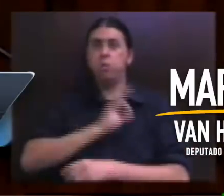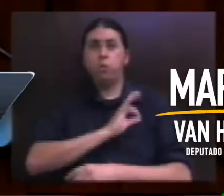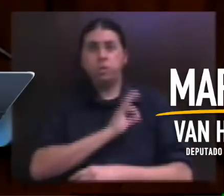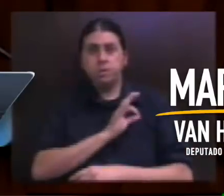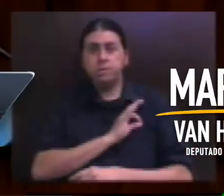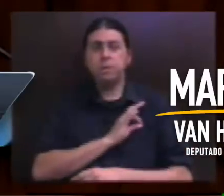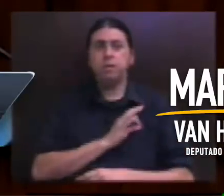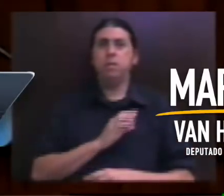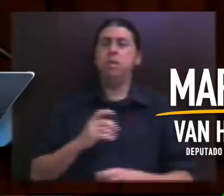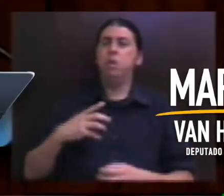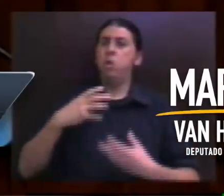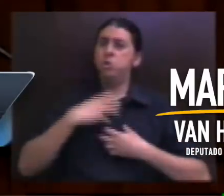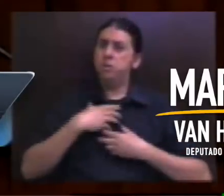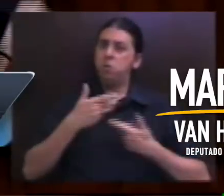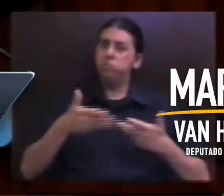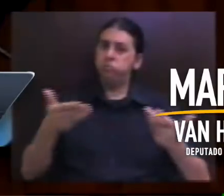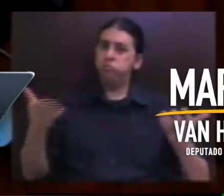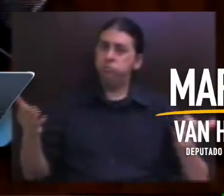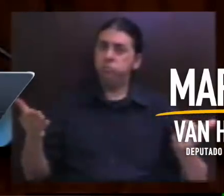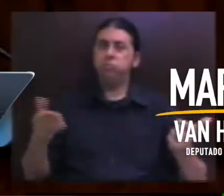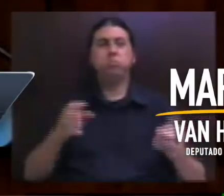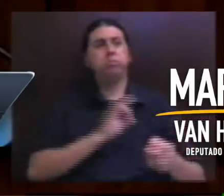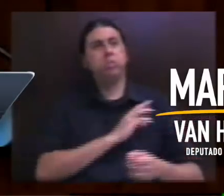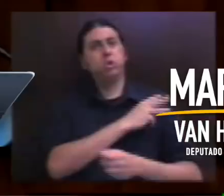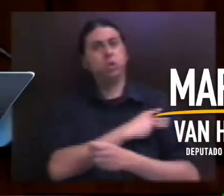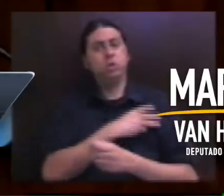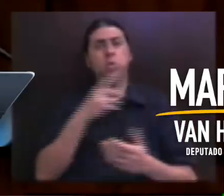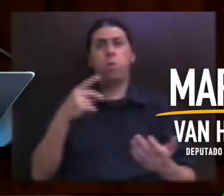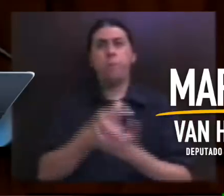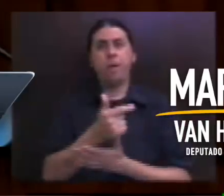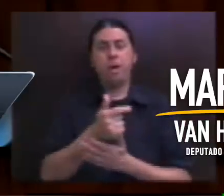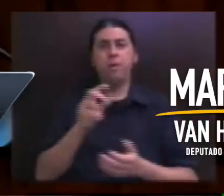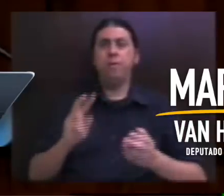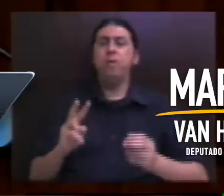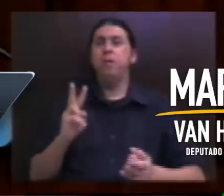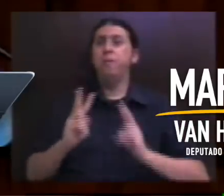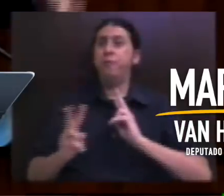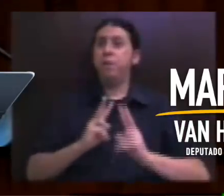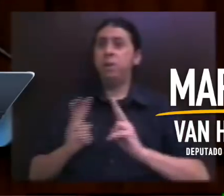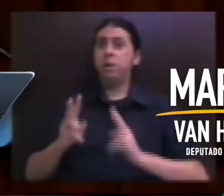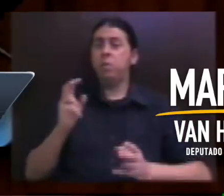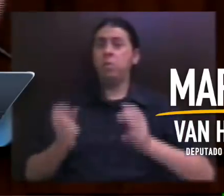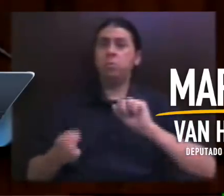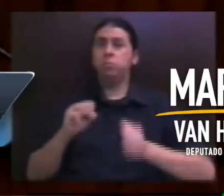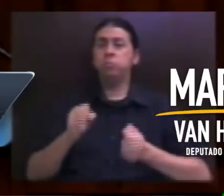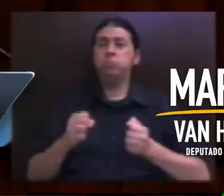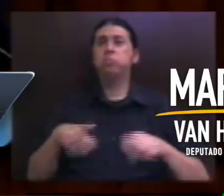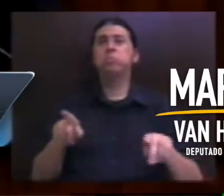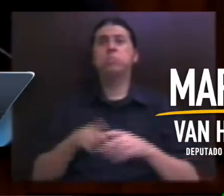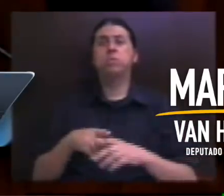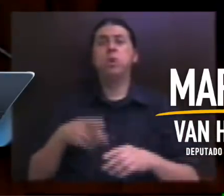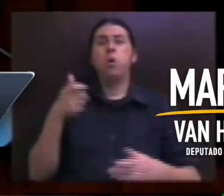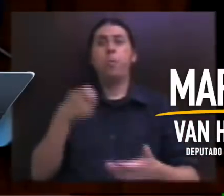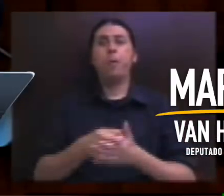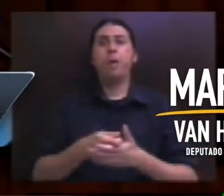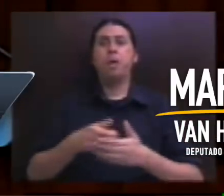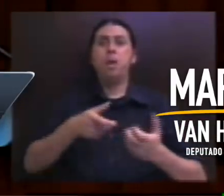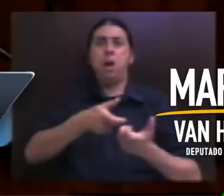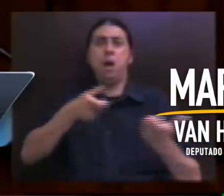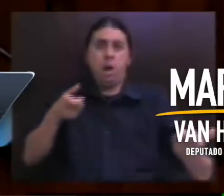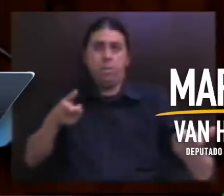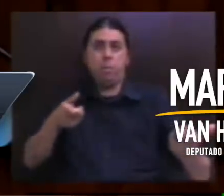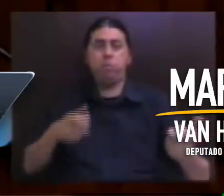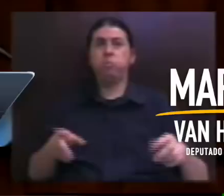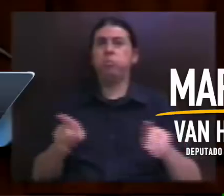dar condições aos brigadianos, para comprar veículo, para comprar armamento, para equipar a Polícia Civil,